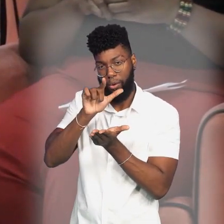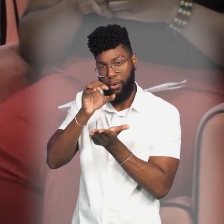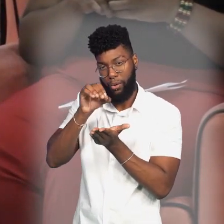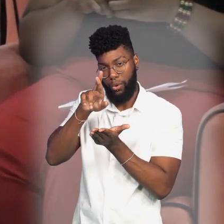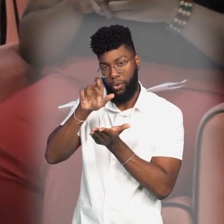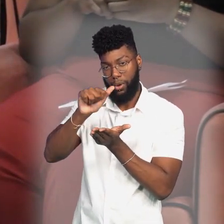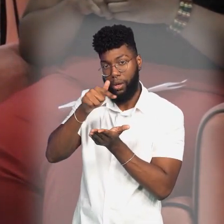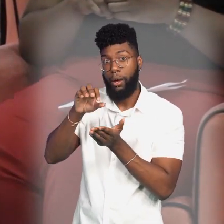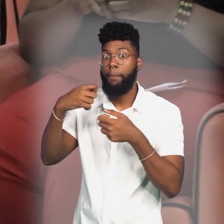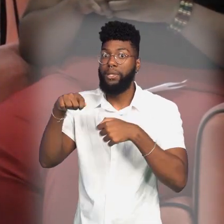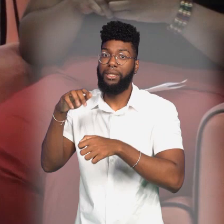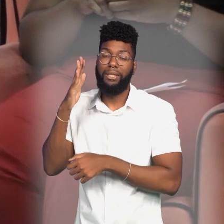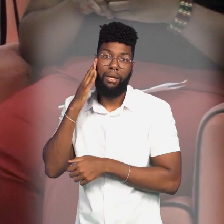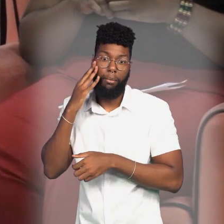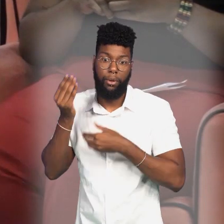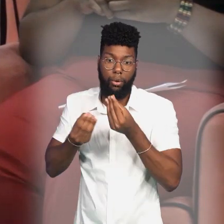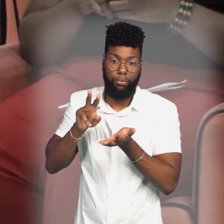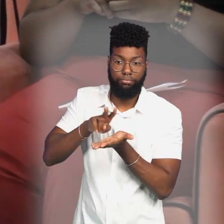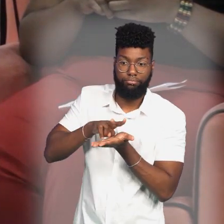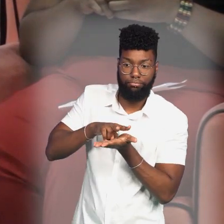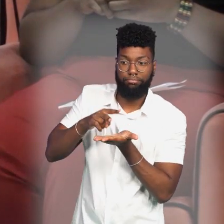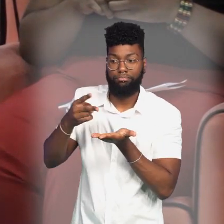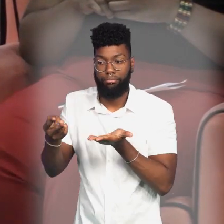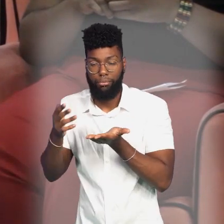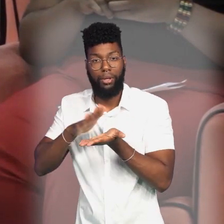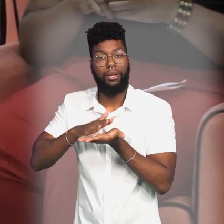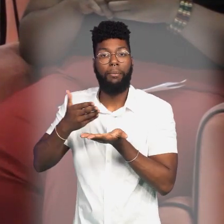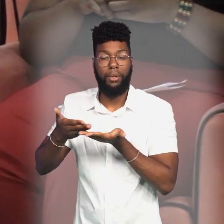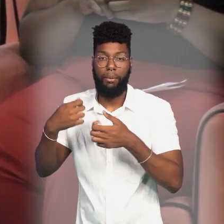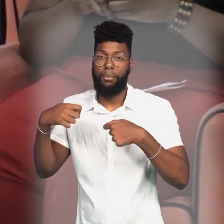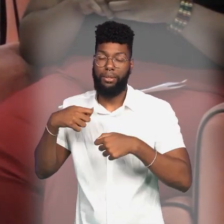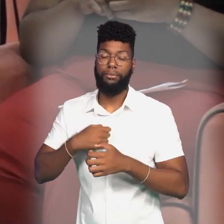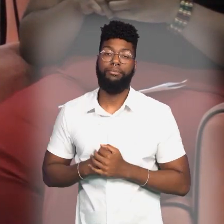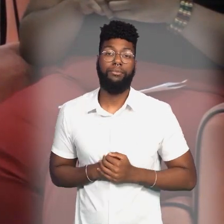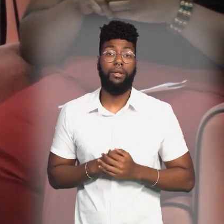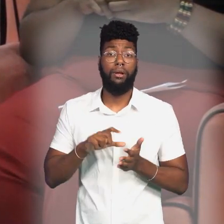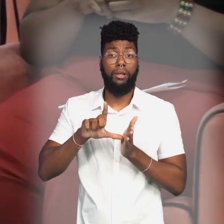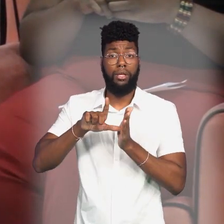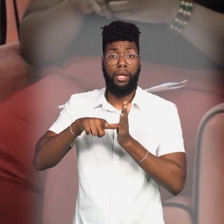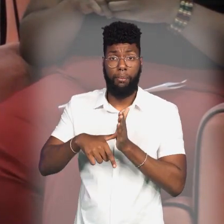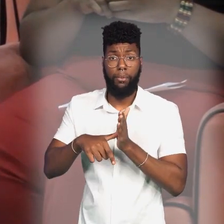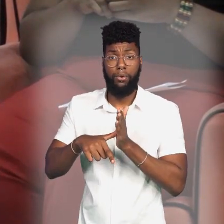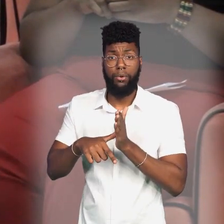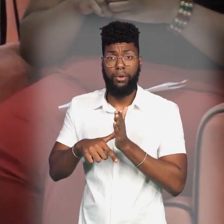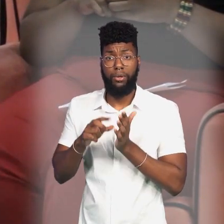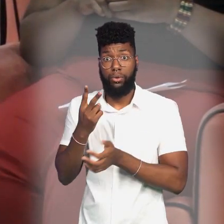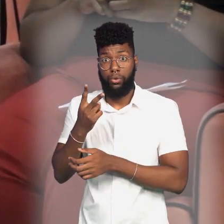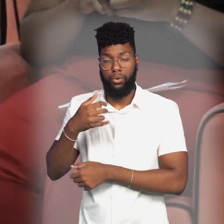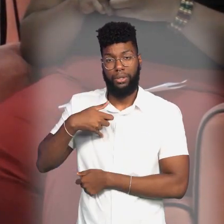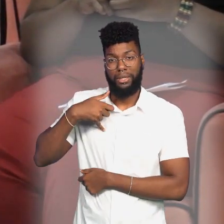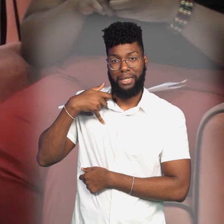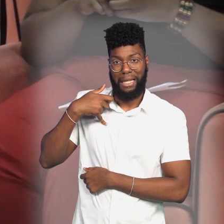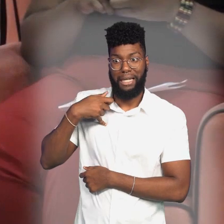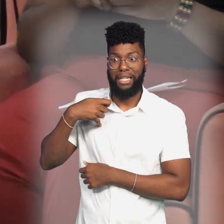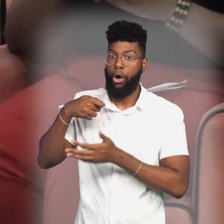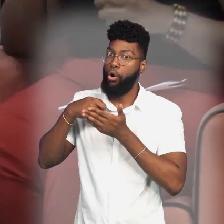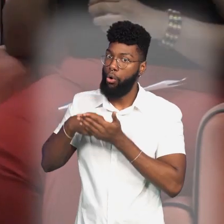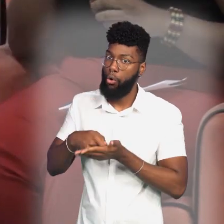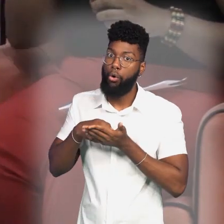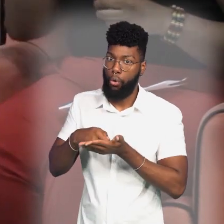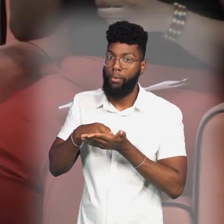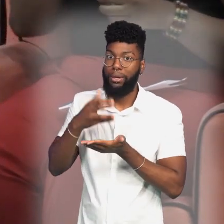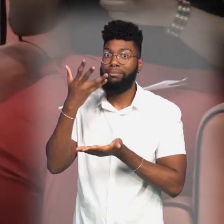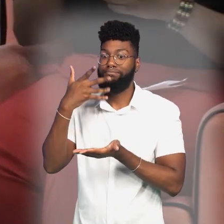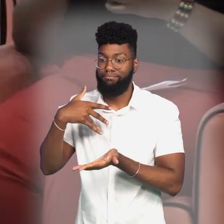interpretar. Quando chega 6 anos e meio, a criança é obrigada a ser matriculada para a